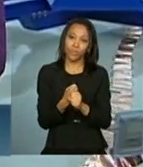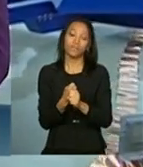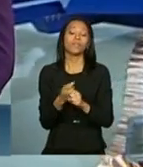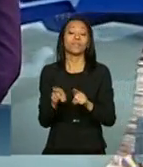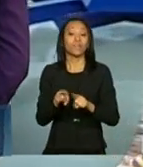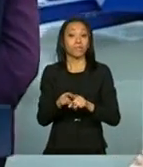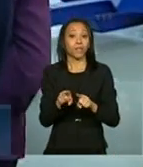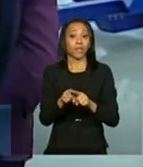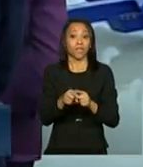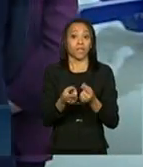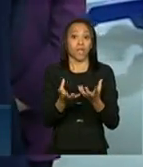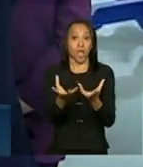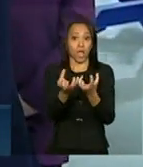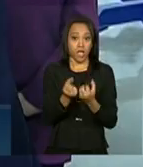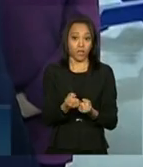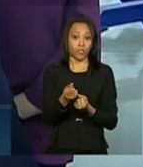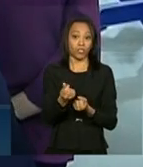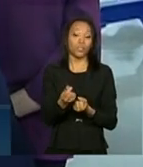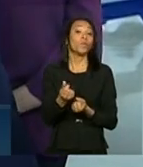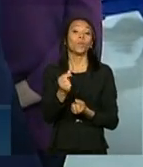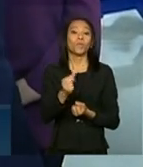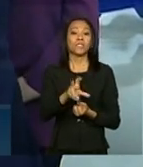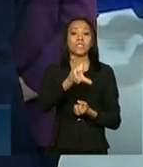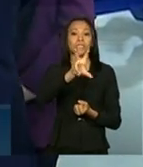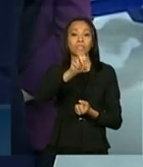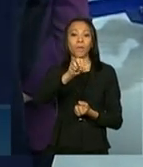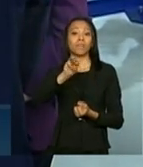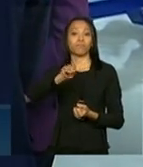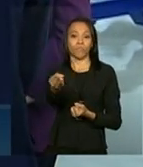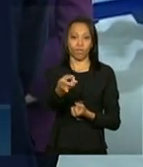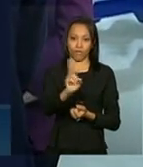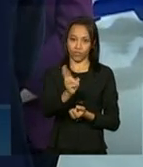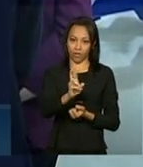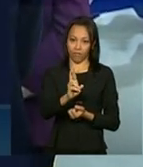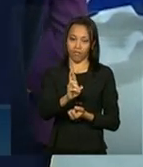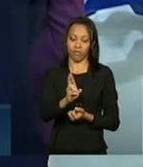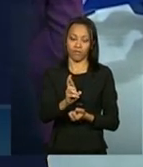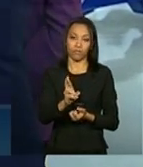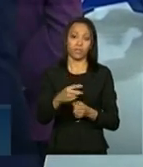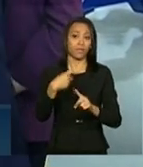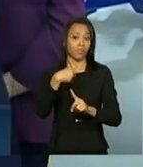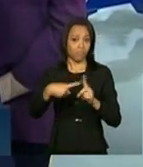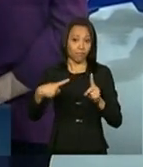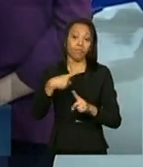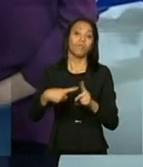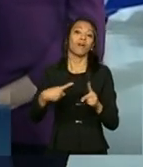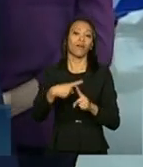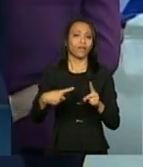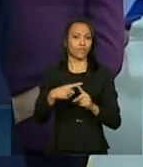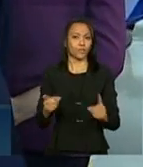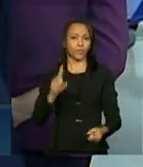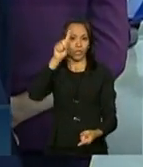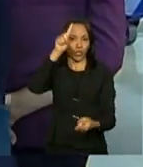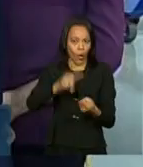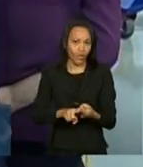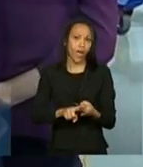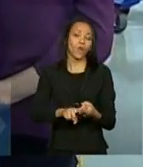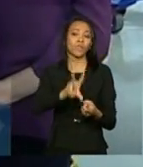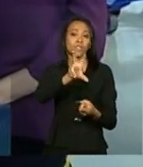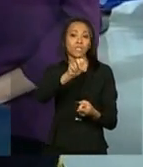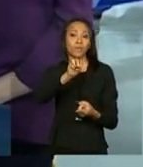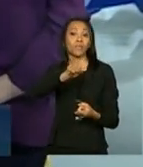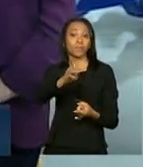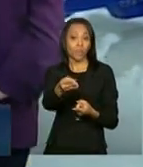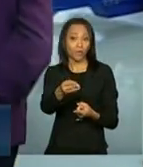um investimento de 50 milhões de reais. E parte, né, desse total de 50 milhões de